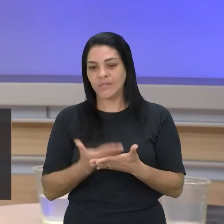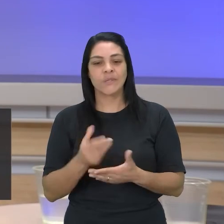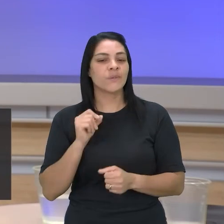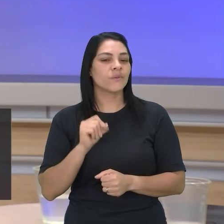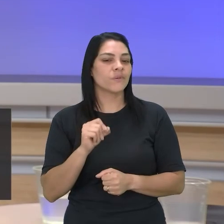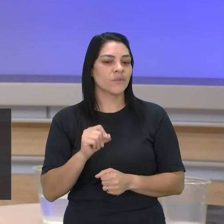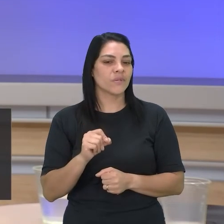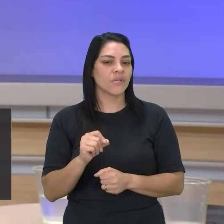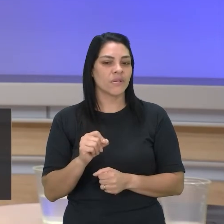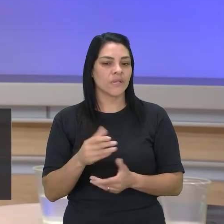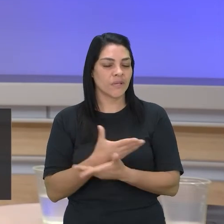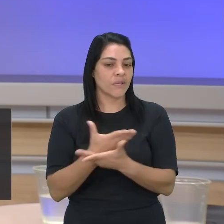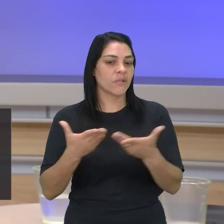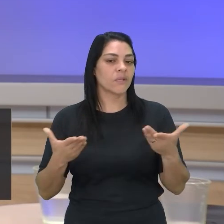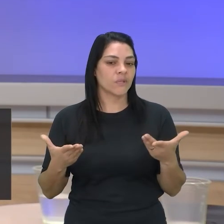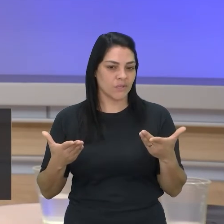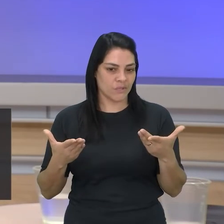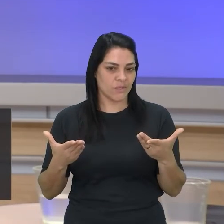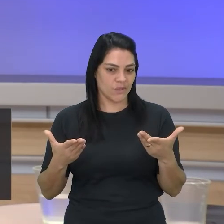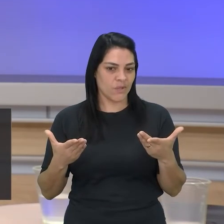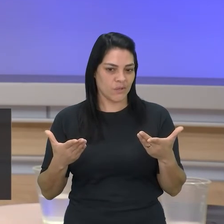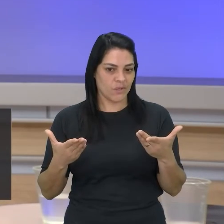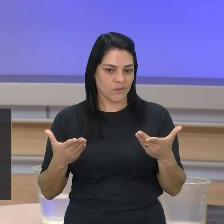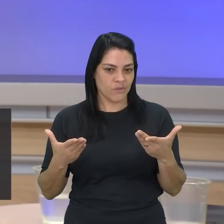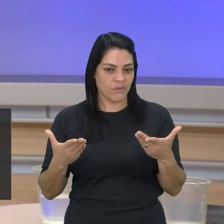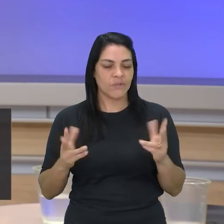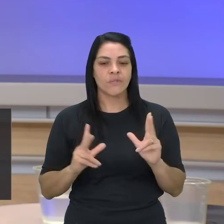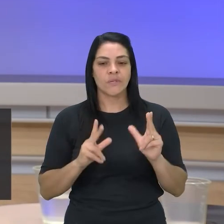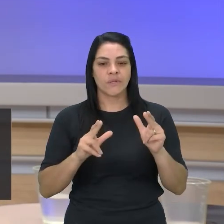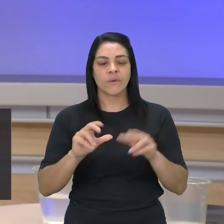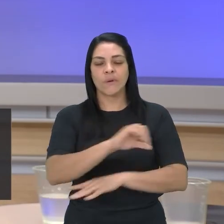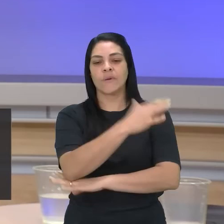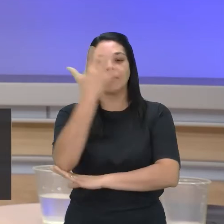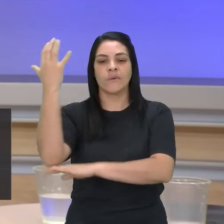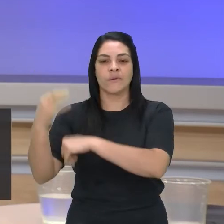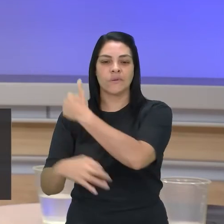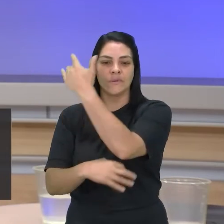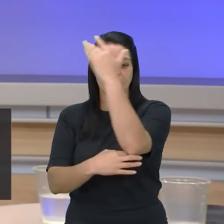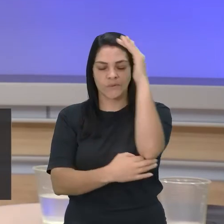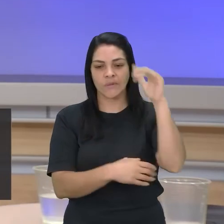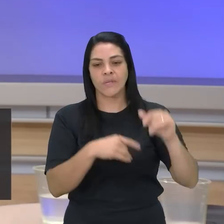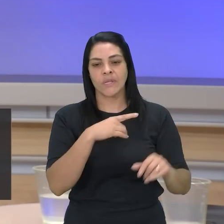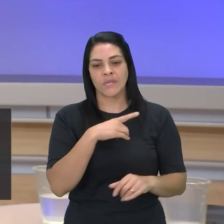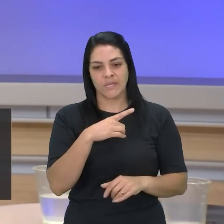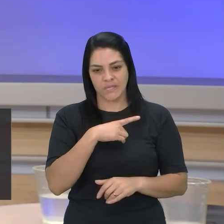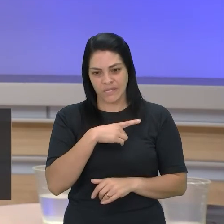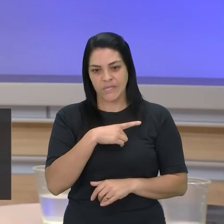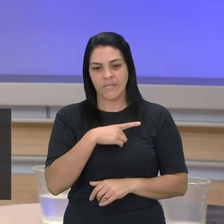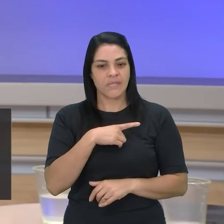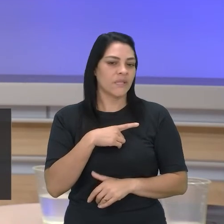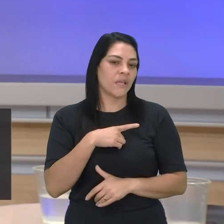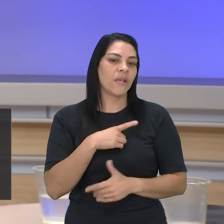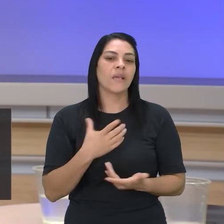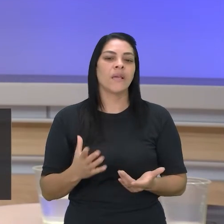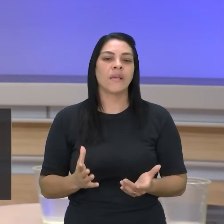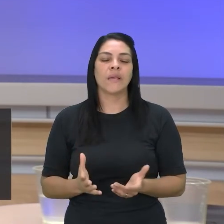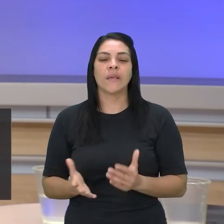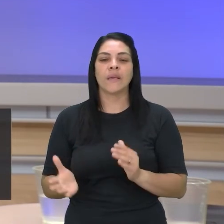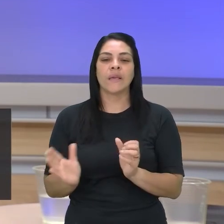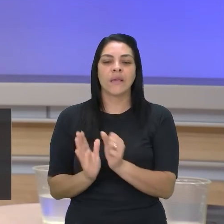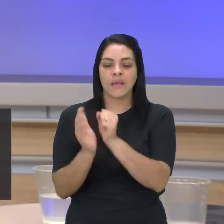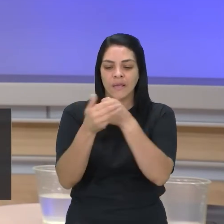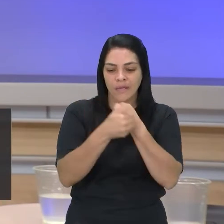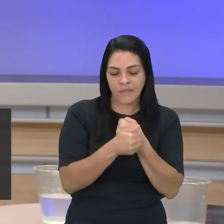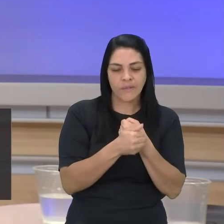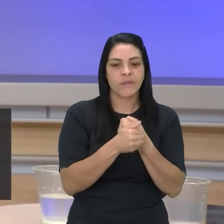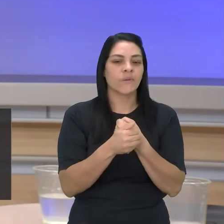assim como nós, a floresta como um grande organismo que abriga uma série de seres, né? Por